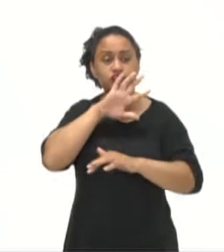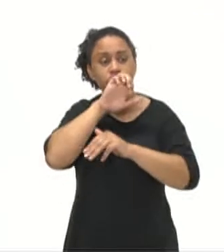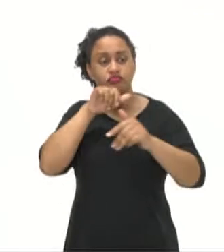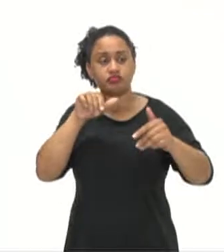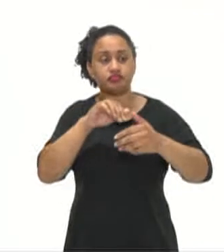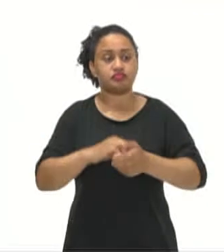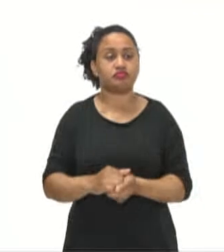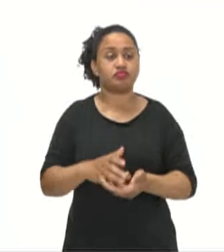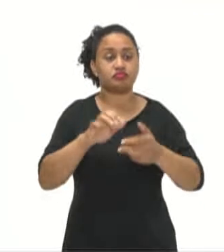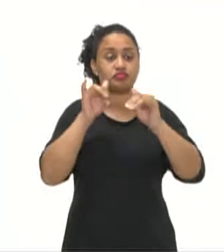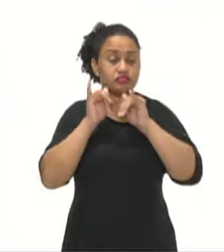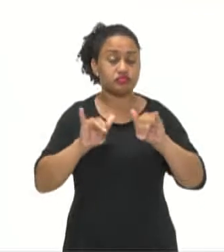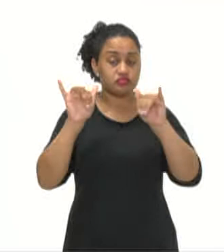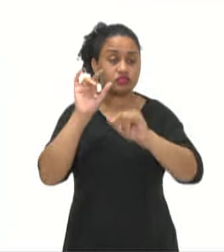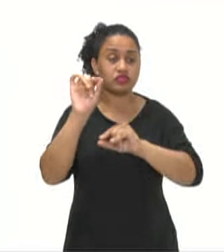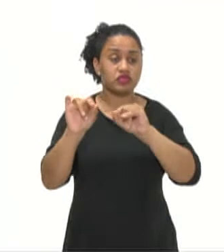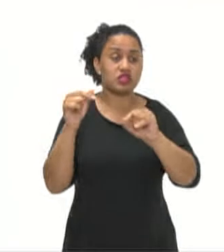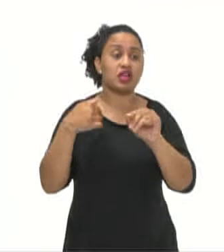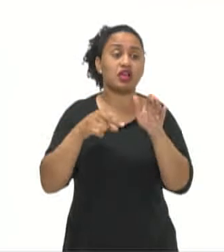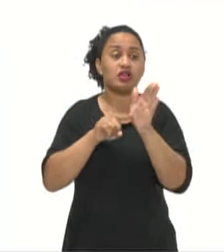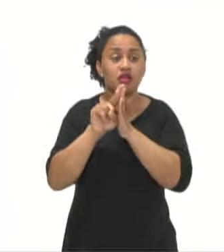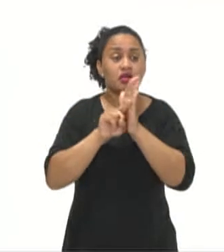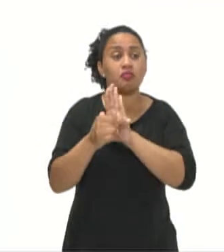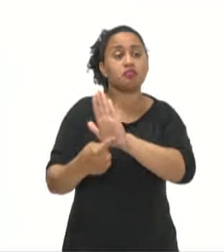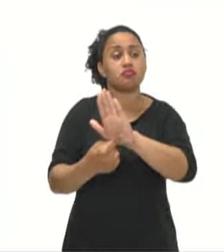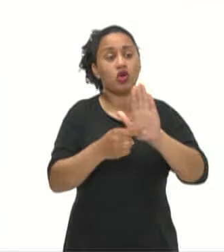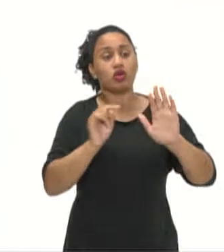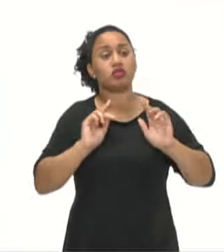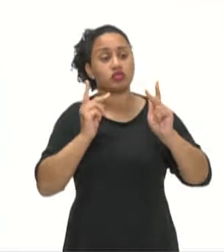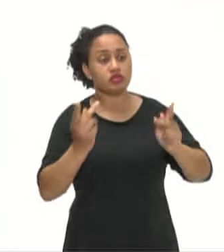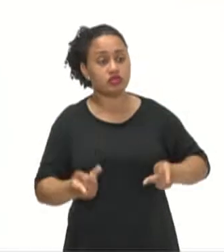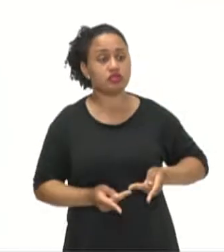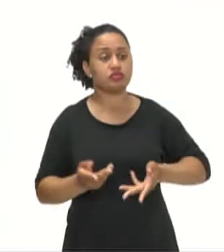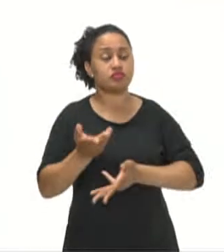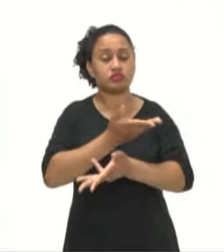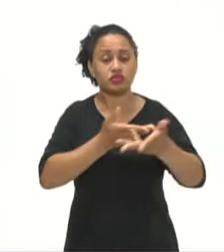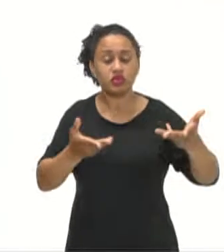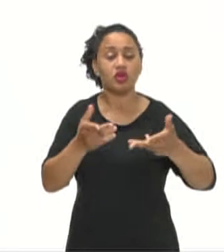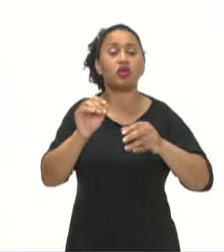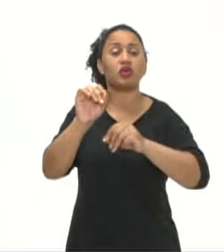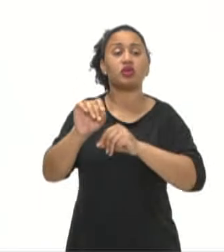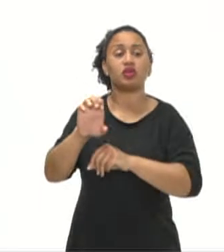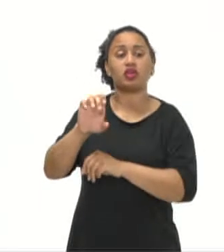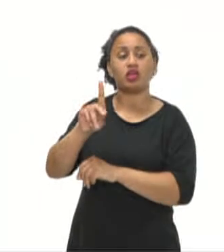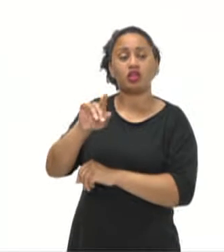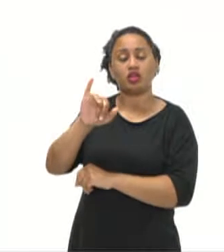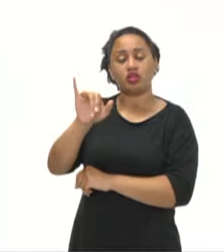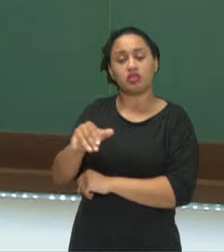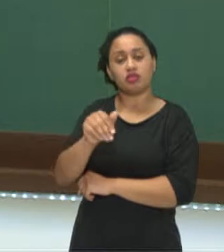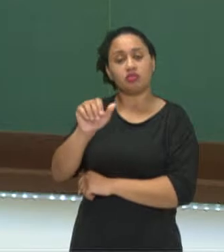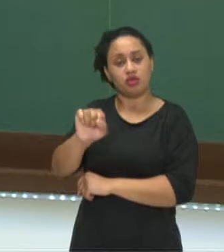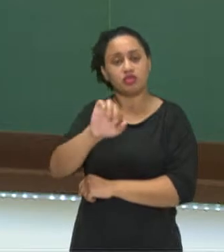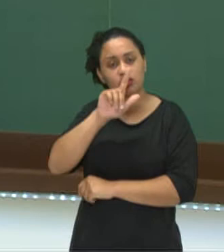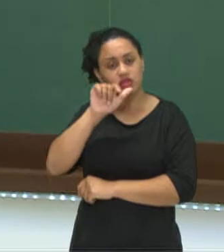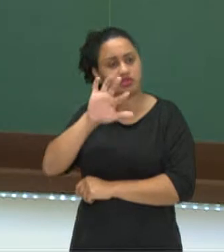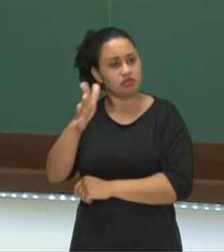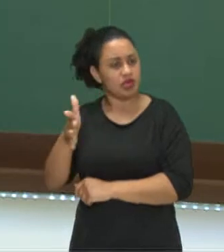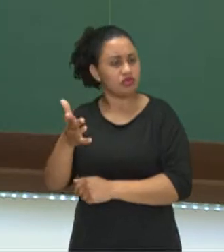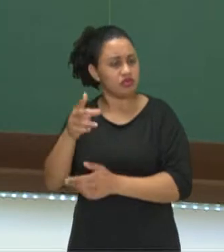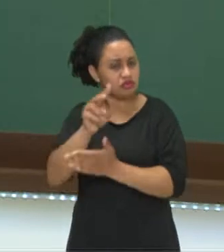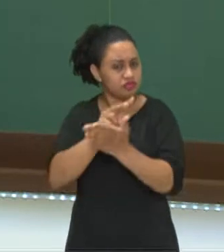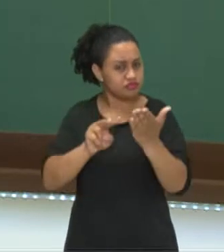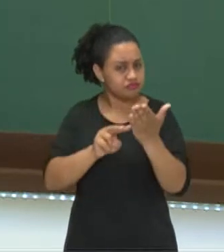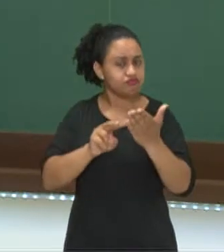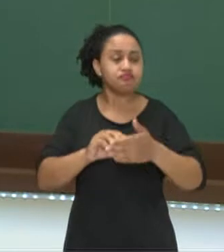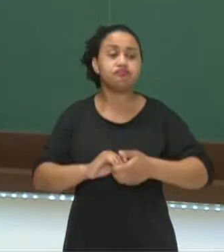essa notícia. Estudo afirma que humanos compartilham genes com esponjas do mar. Olha só, vamos ler um